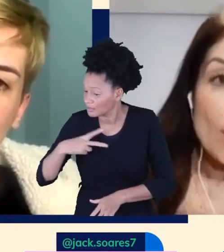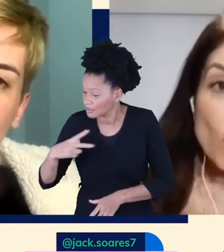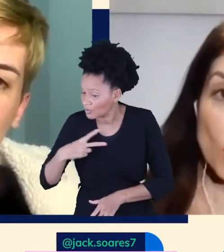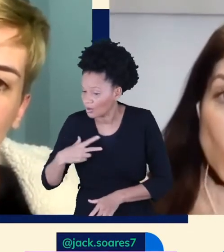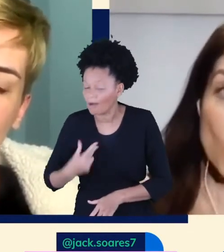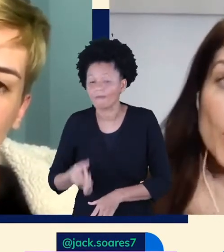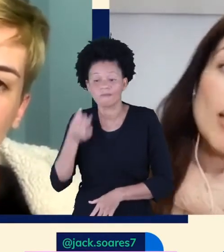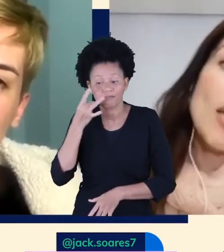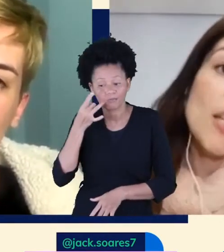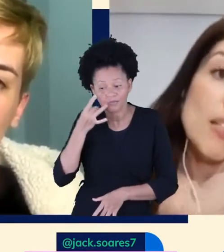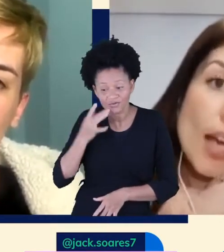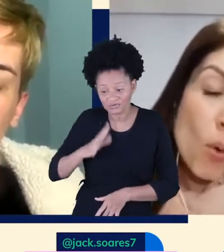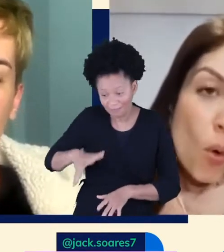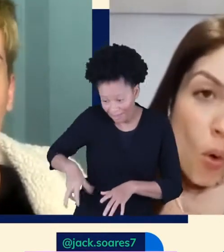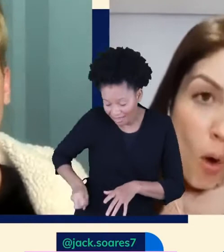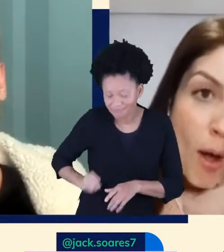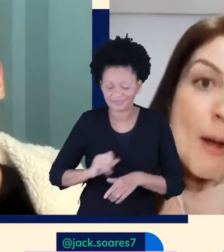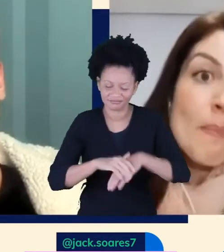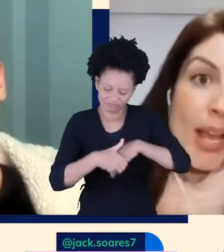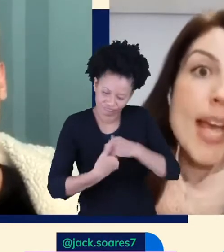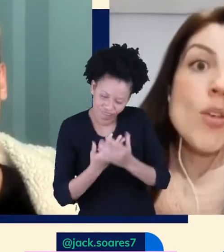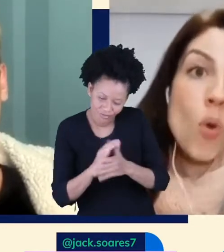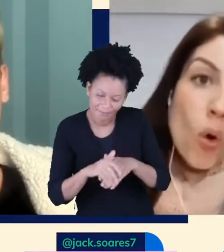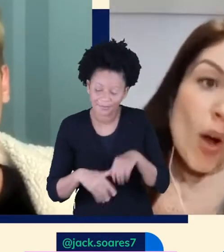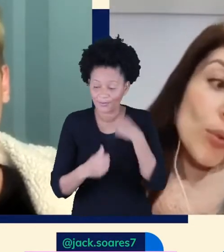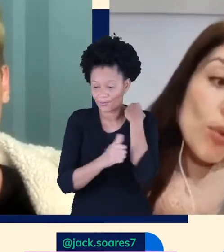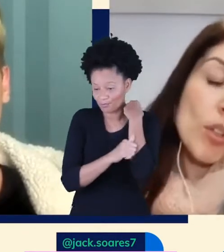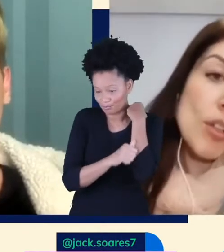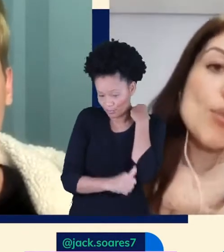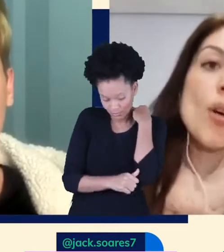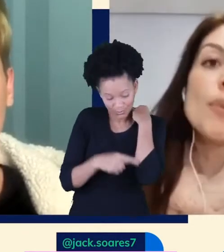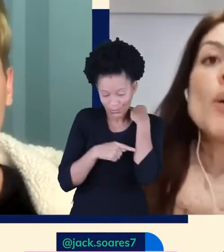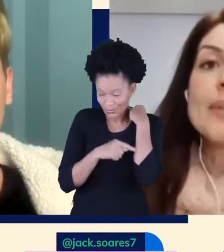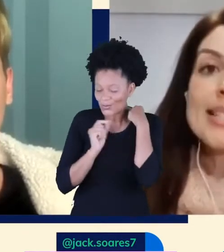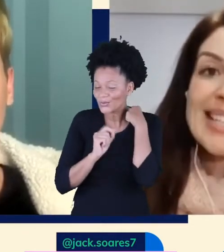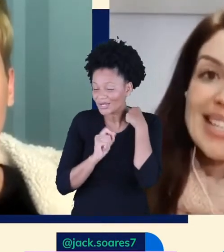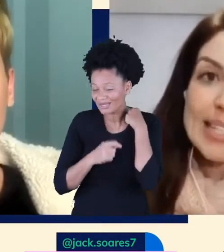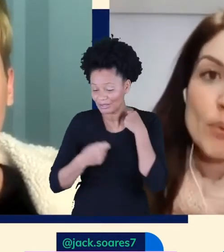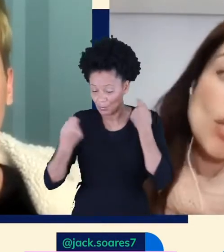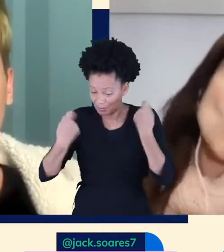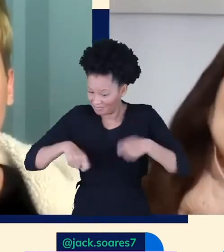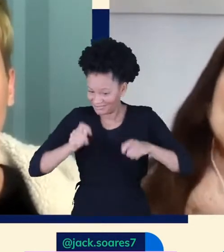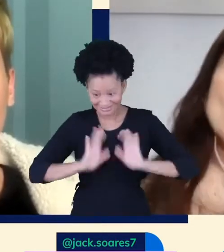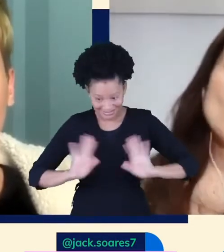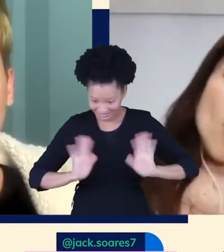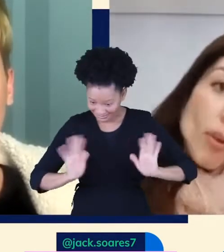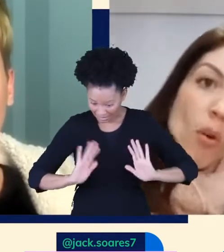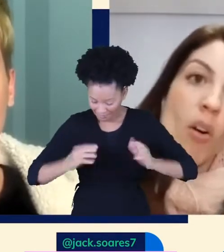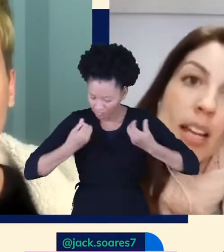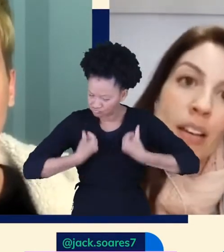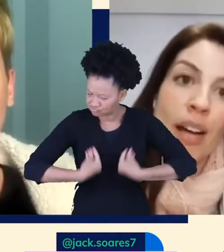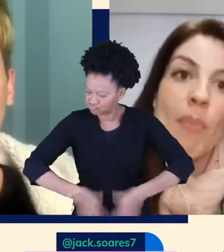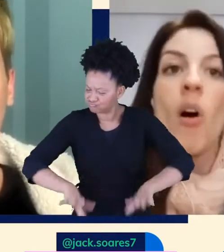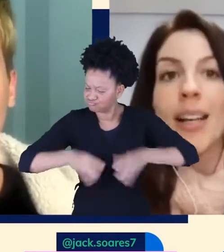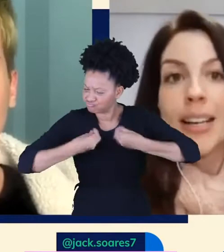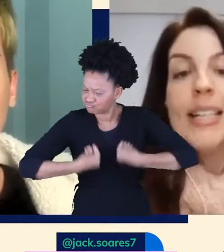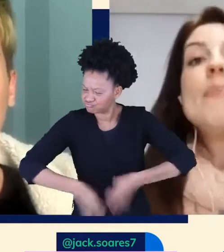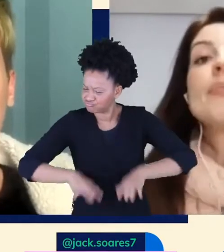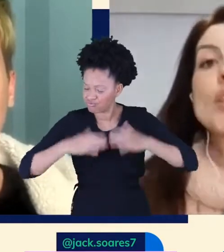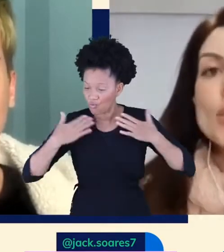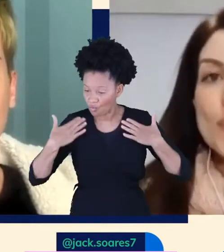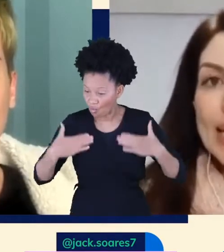você pegar no bumbum, porque é dali que sai o cocô, né? E o cocô é tudo que o nosso corpo não precisa, por isso que a gente dá tchau pro cocô e ele vai